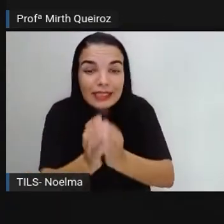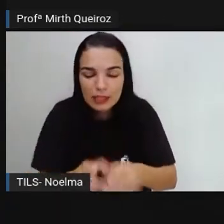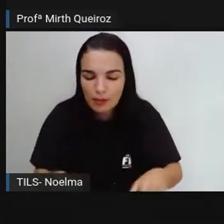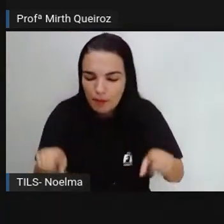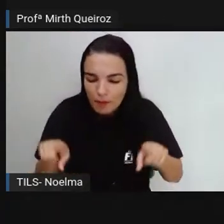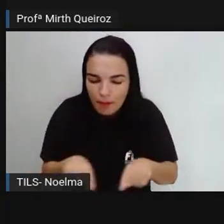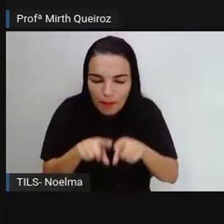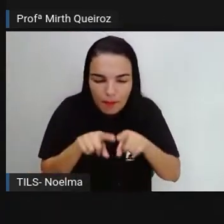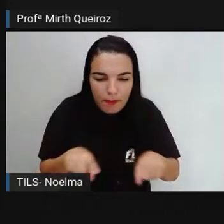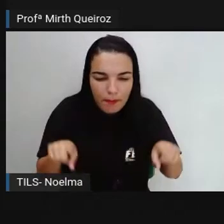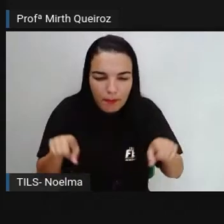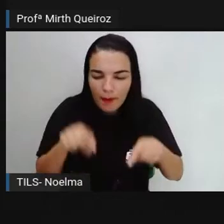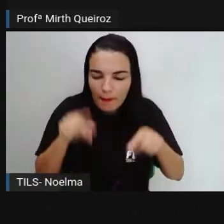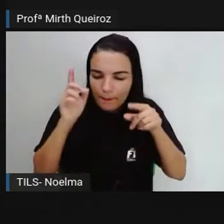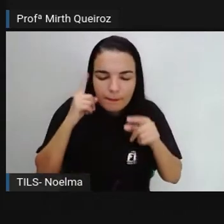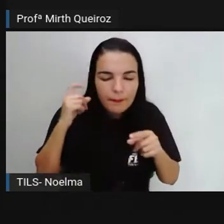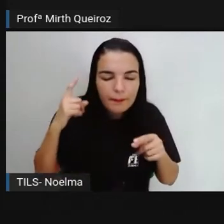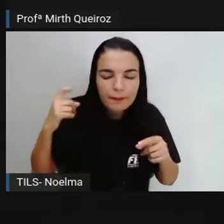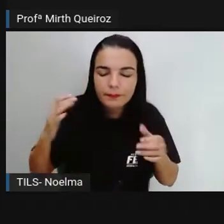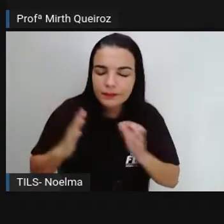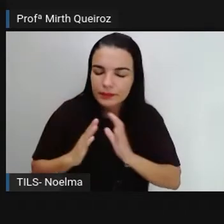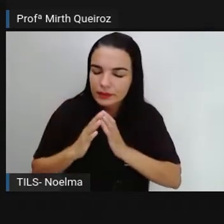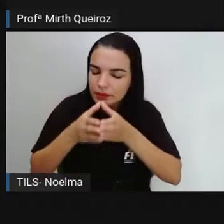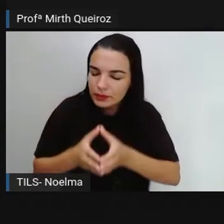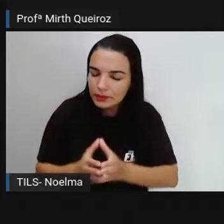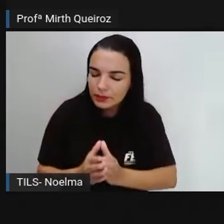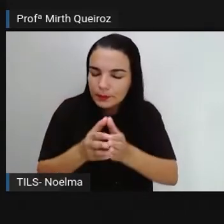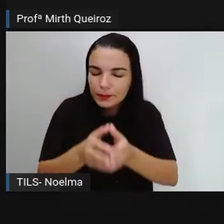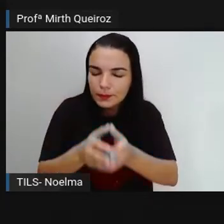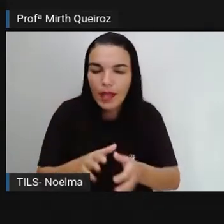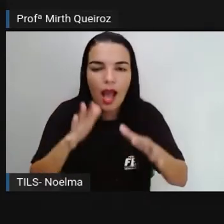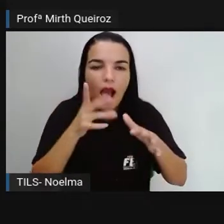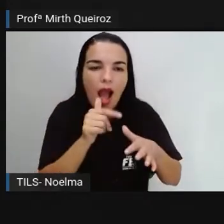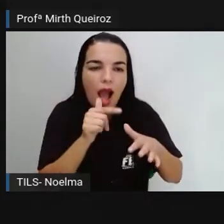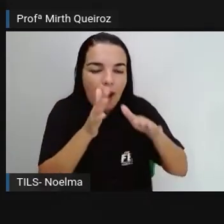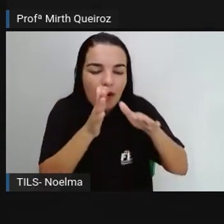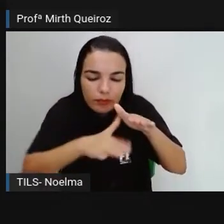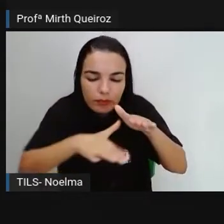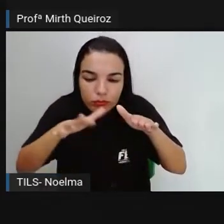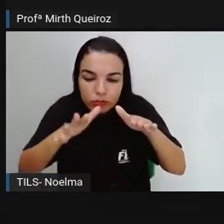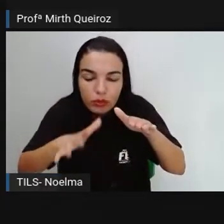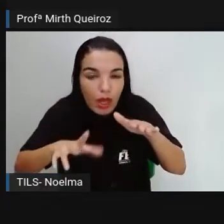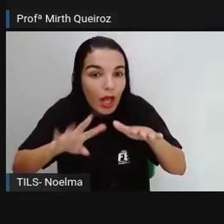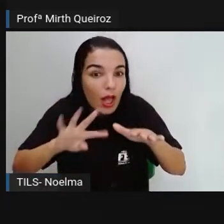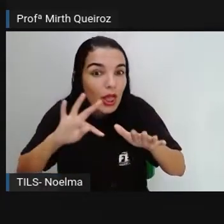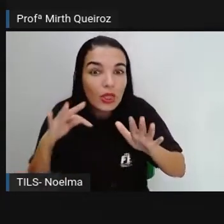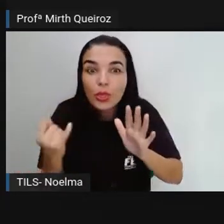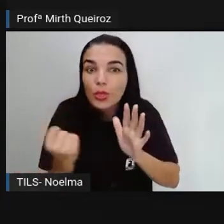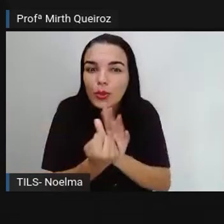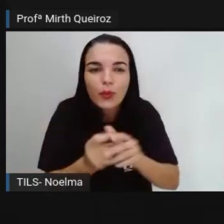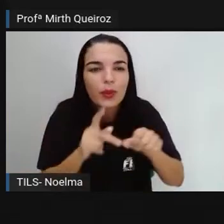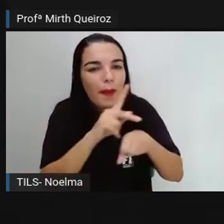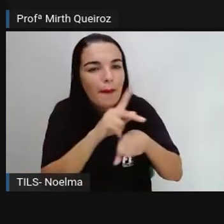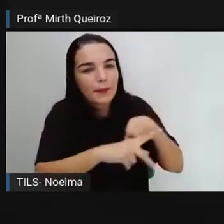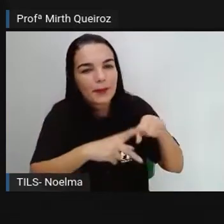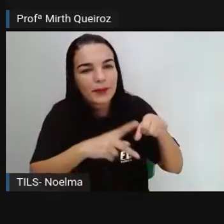solapamento das águas ou das marés. Então, tudo isso é poesia para o indígena.